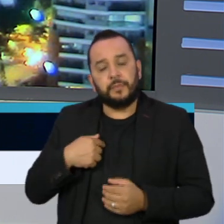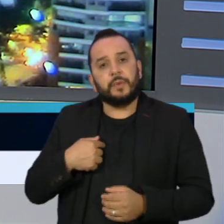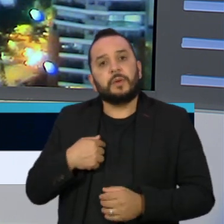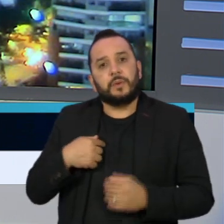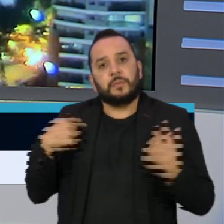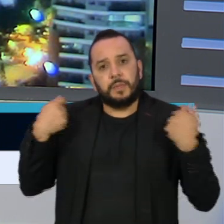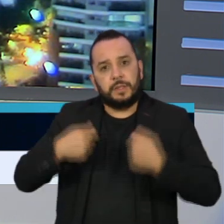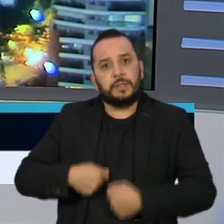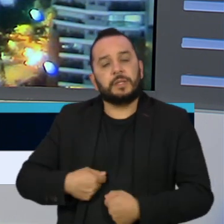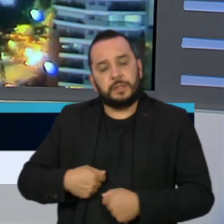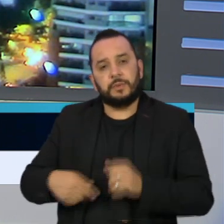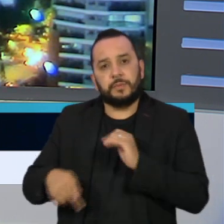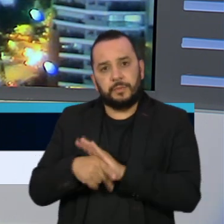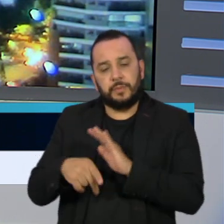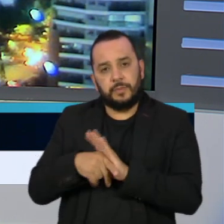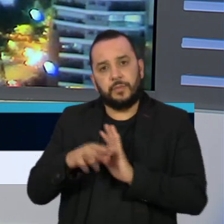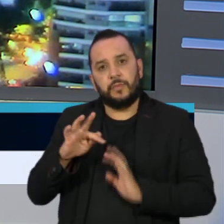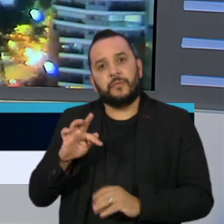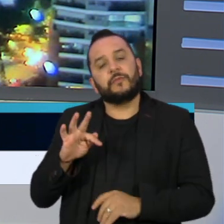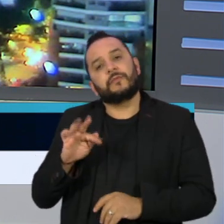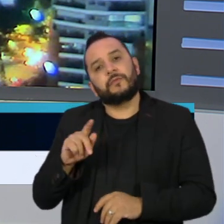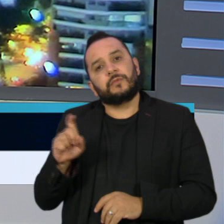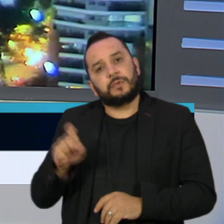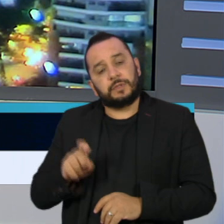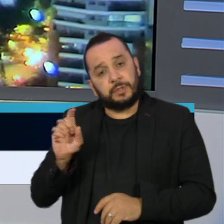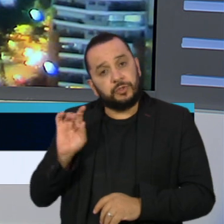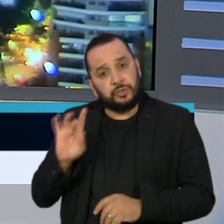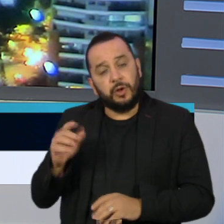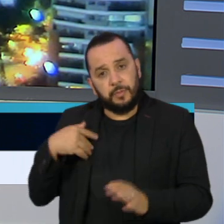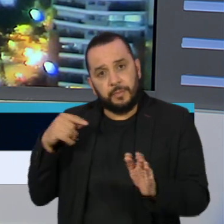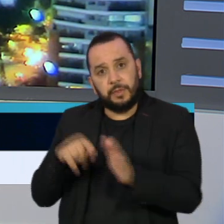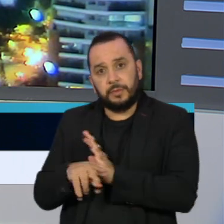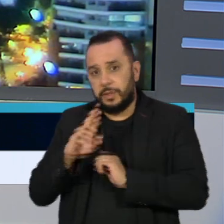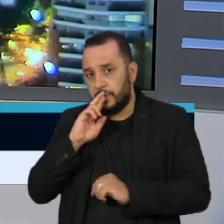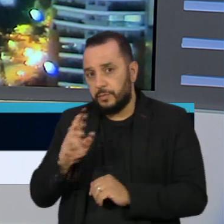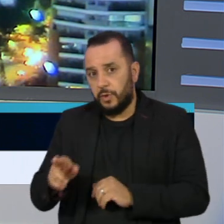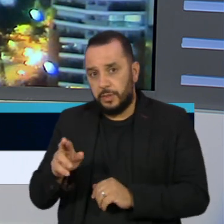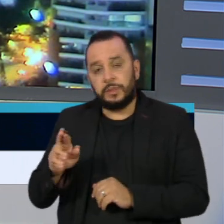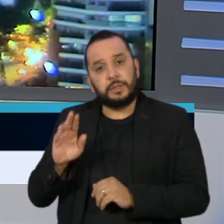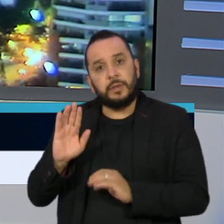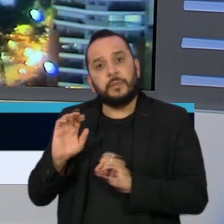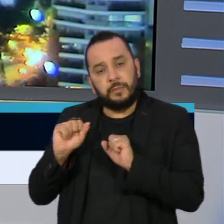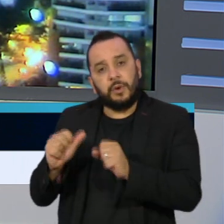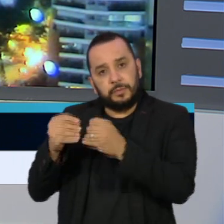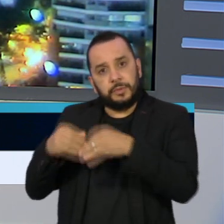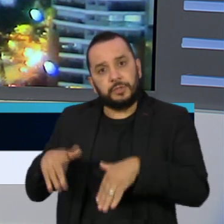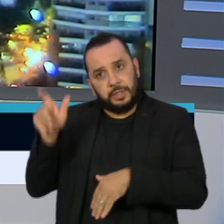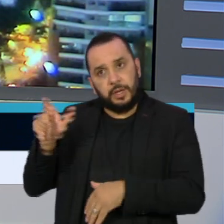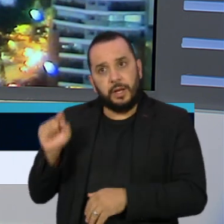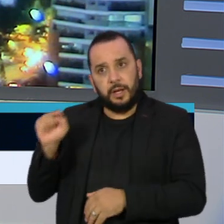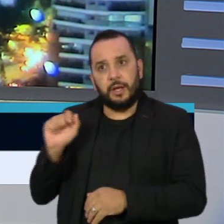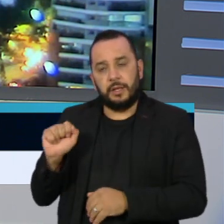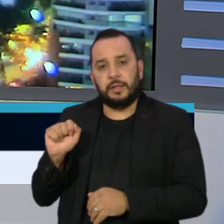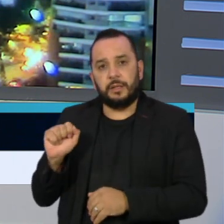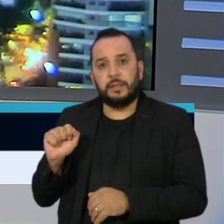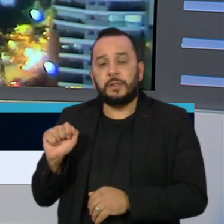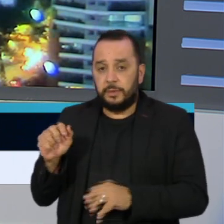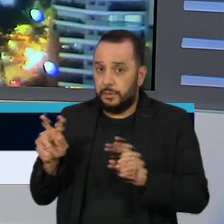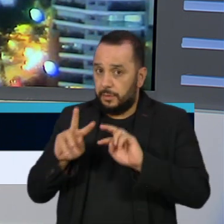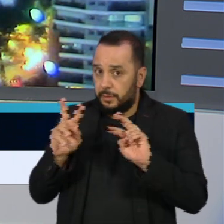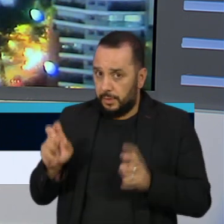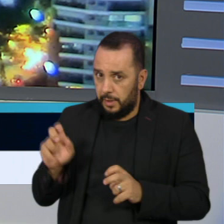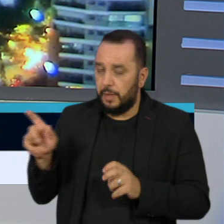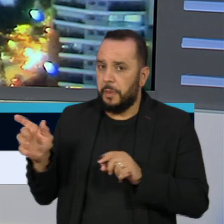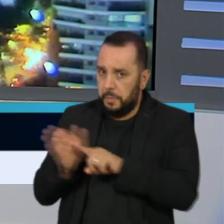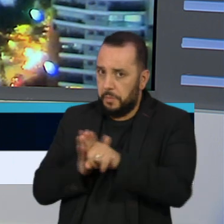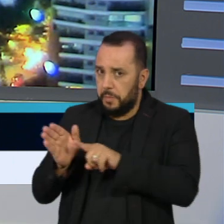Day a decisão só abrange perguntas e respostas que possam incriminá-la o que não inclui os temas